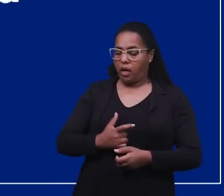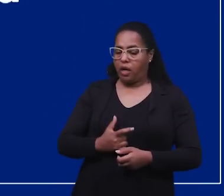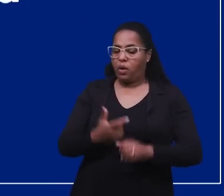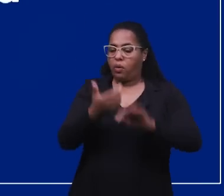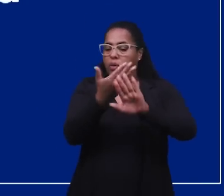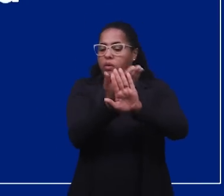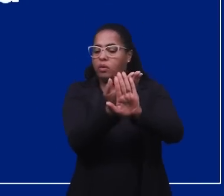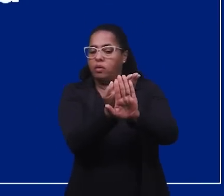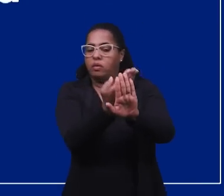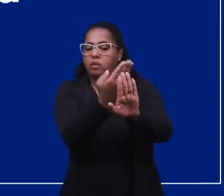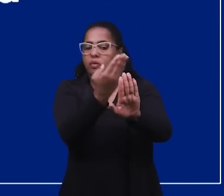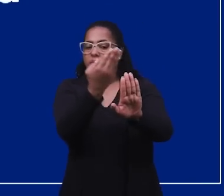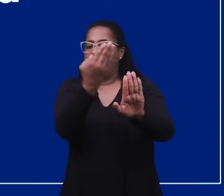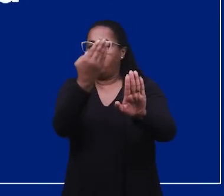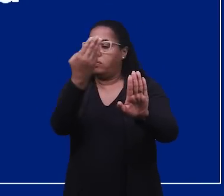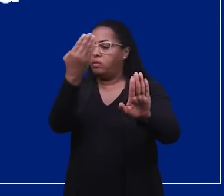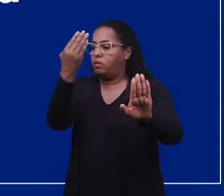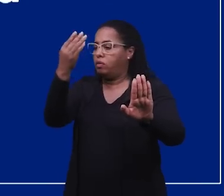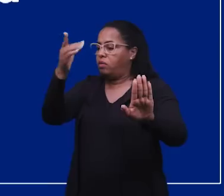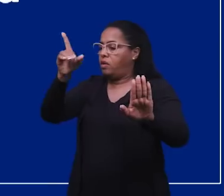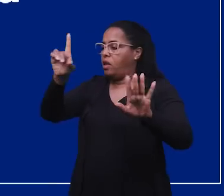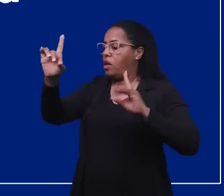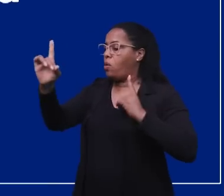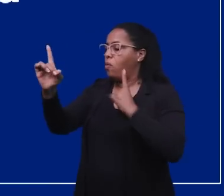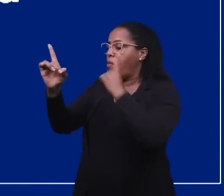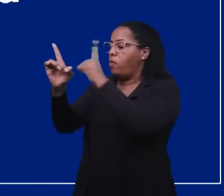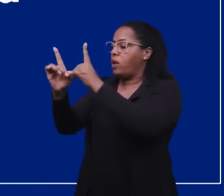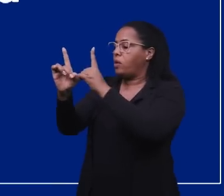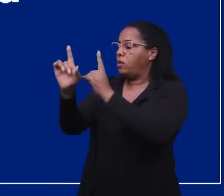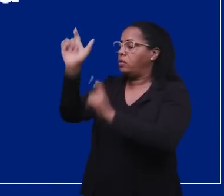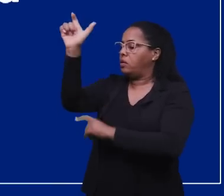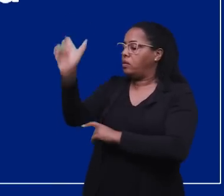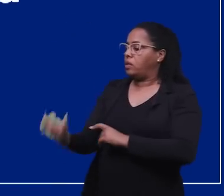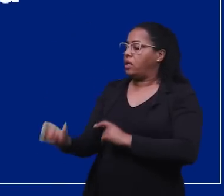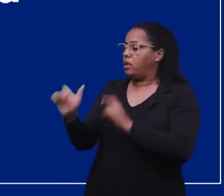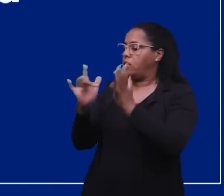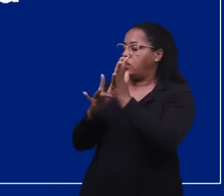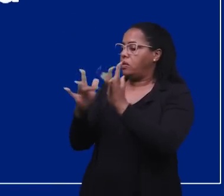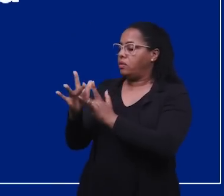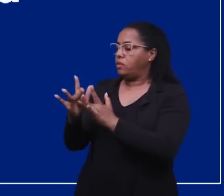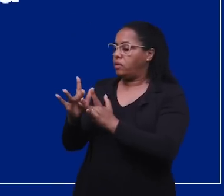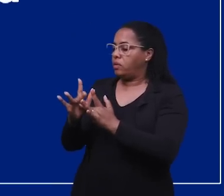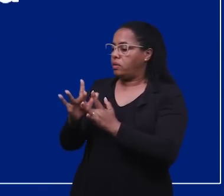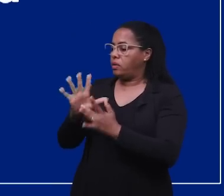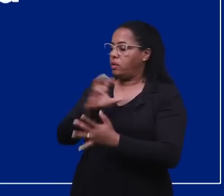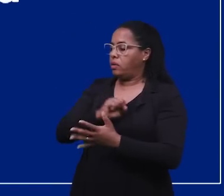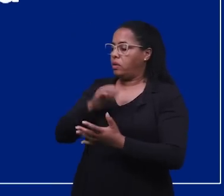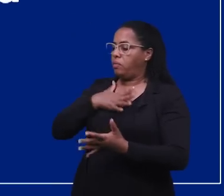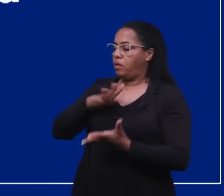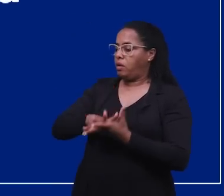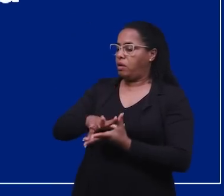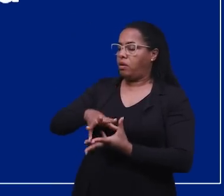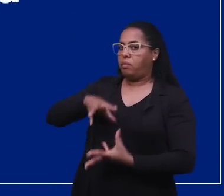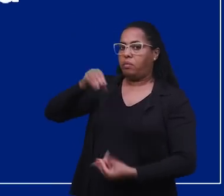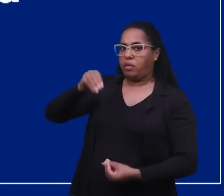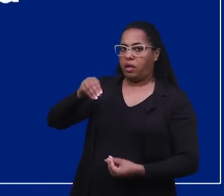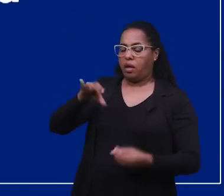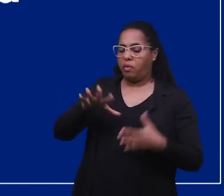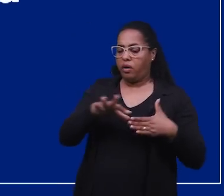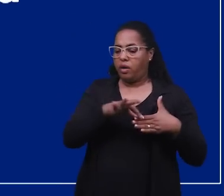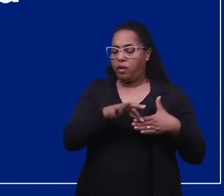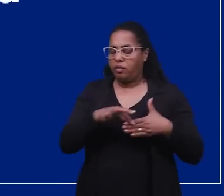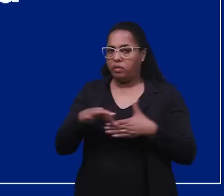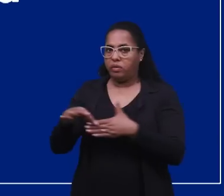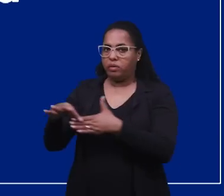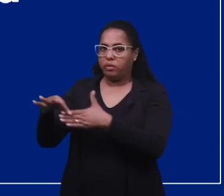pouco deles, logo achei a quem ama a minha alma. Detive-o até que o introduzi